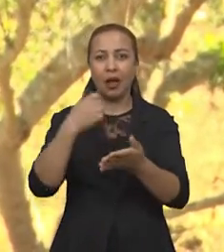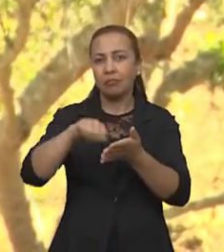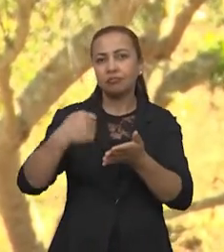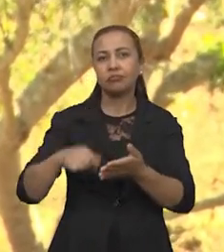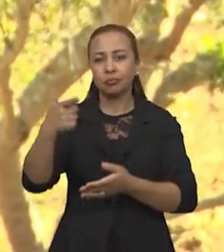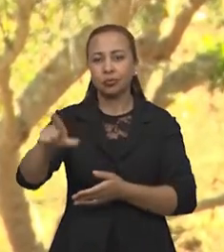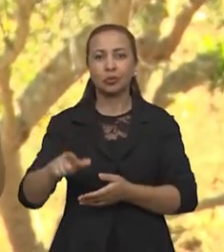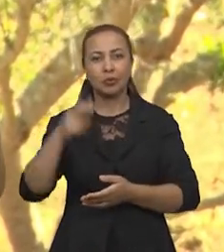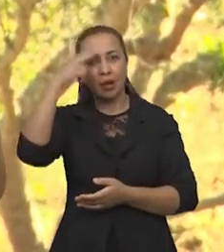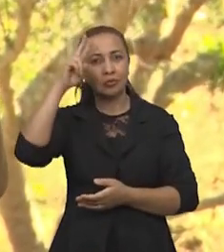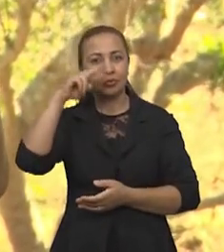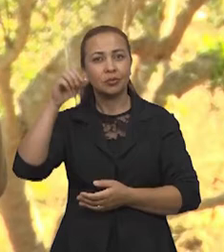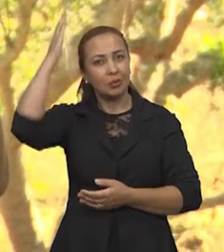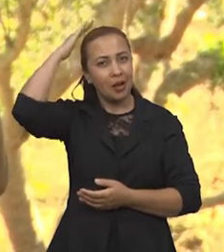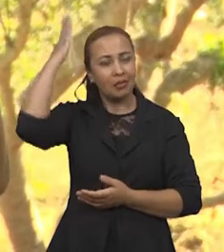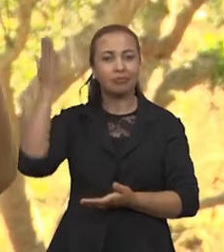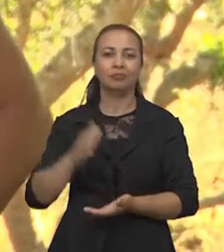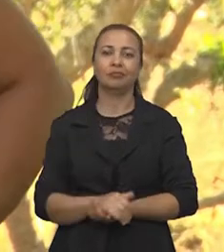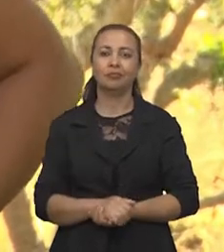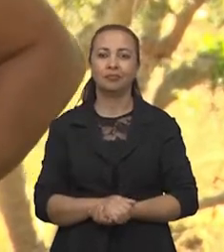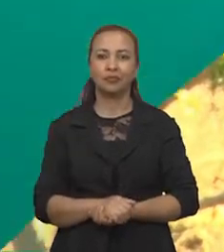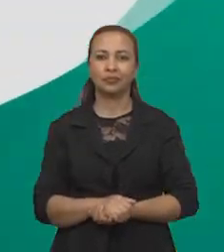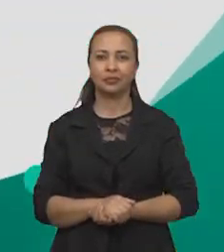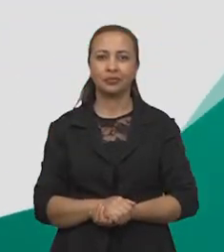a reescrever a história da Paraíba.